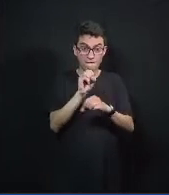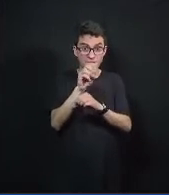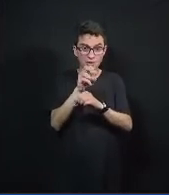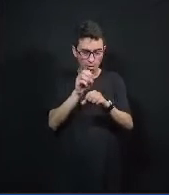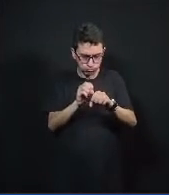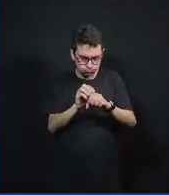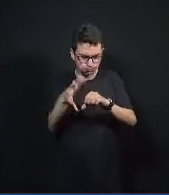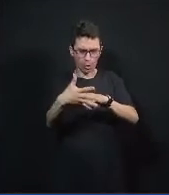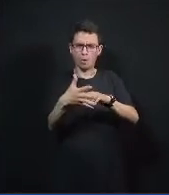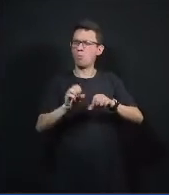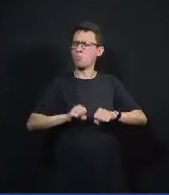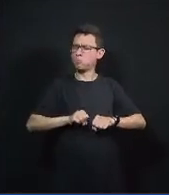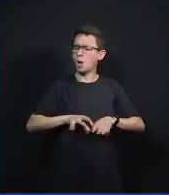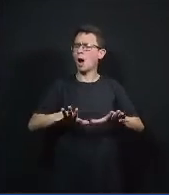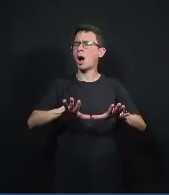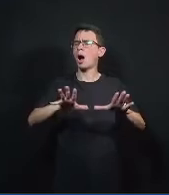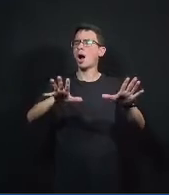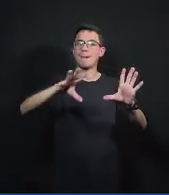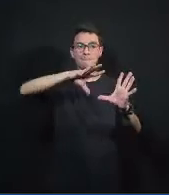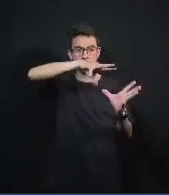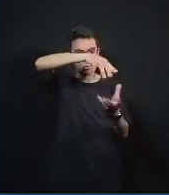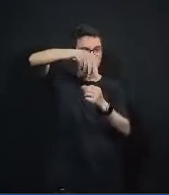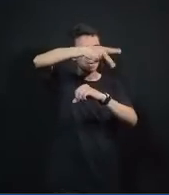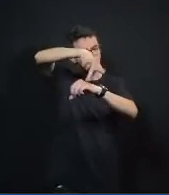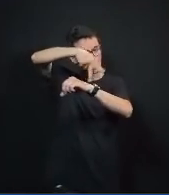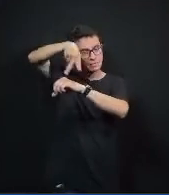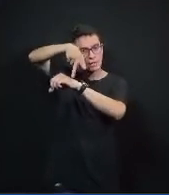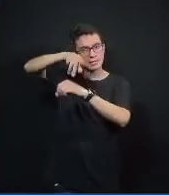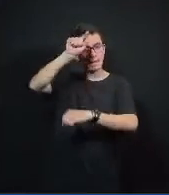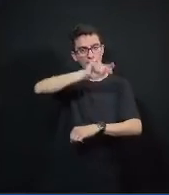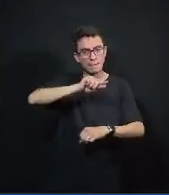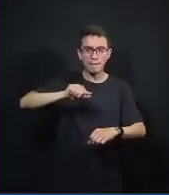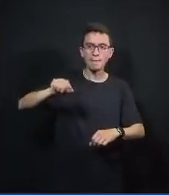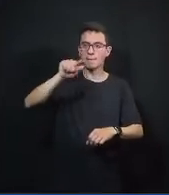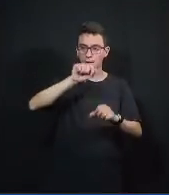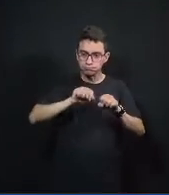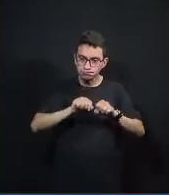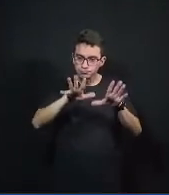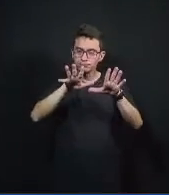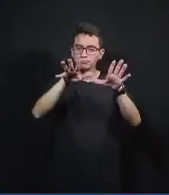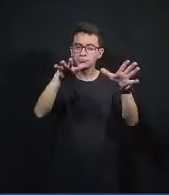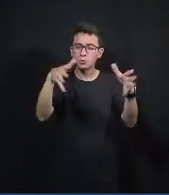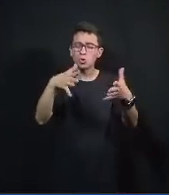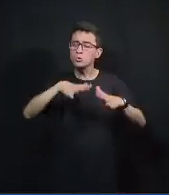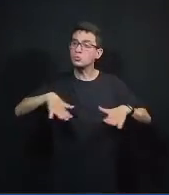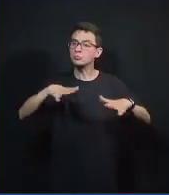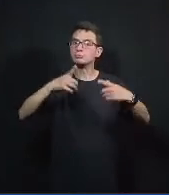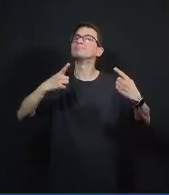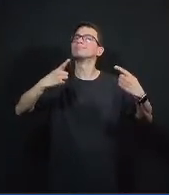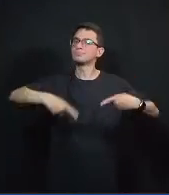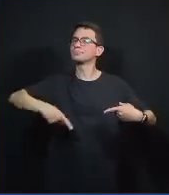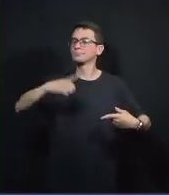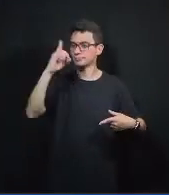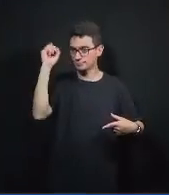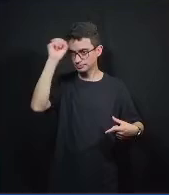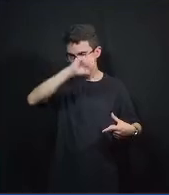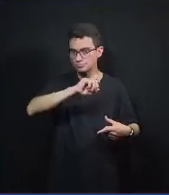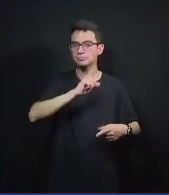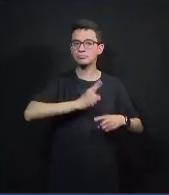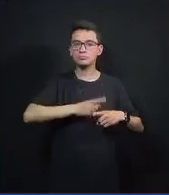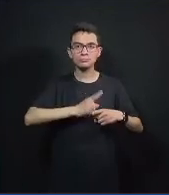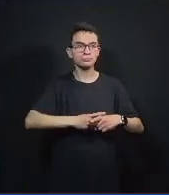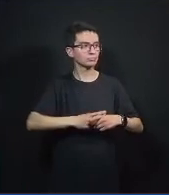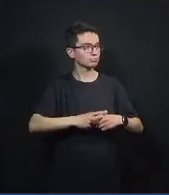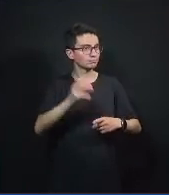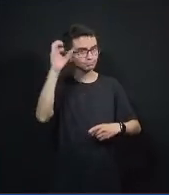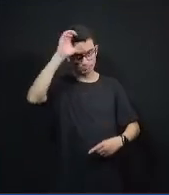nova doença que nos impactou e trouxe desafios para os quais efetivamente foi necessário ir construindo formas de